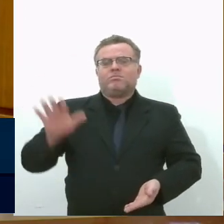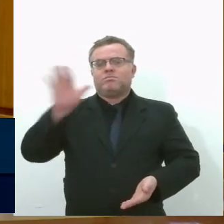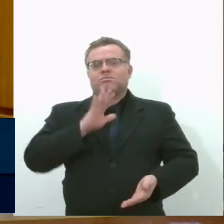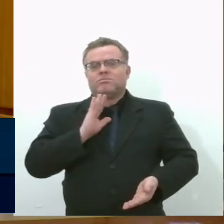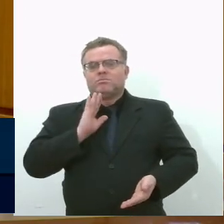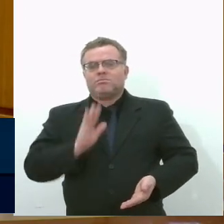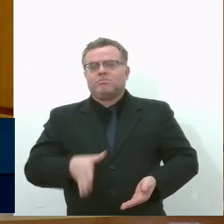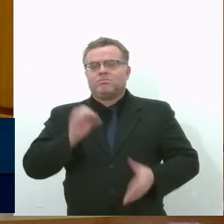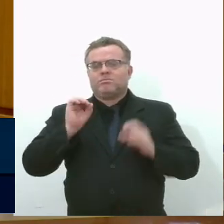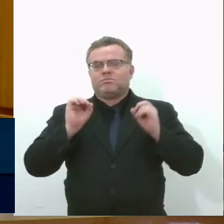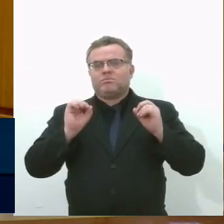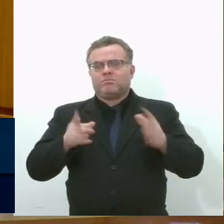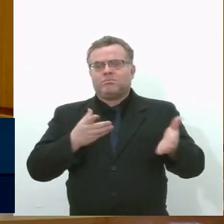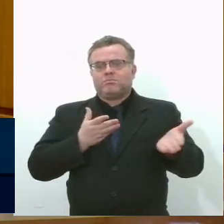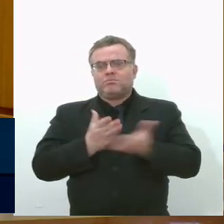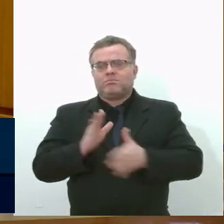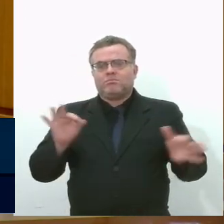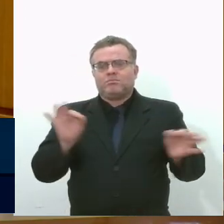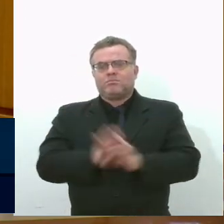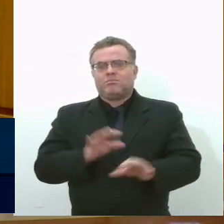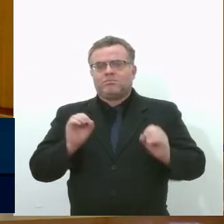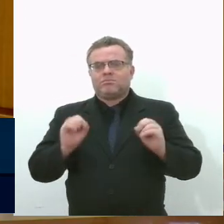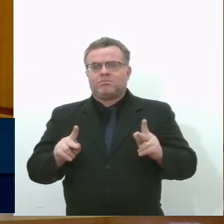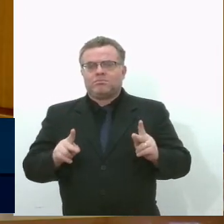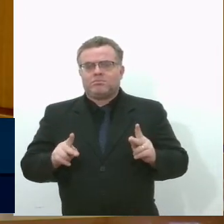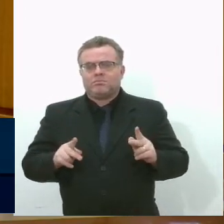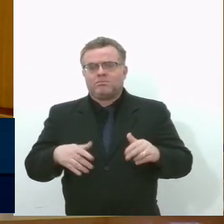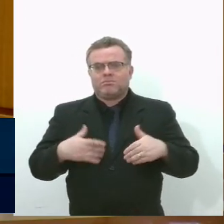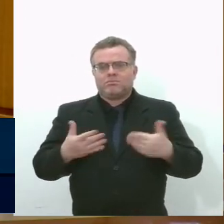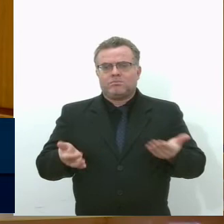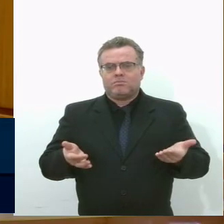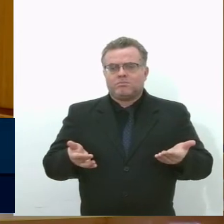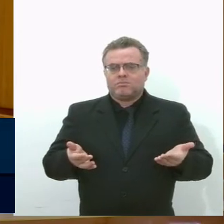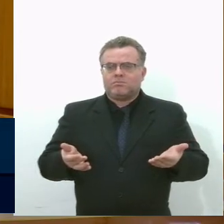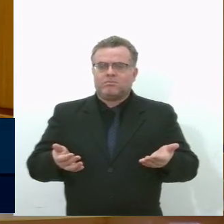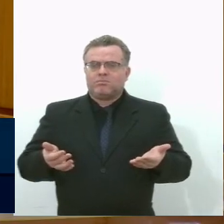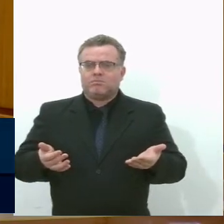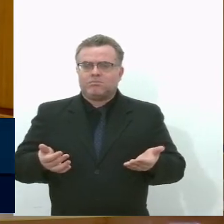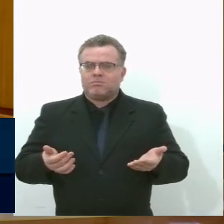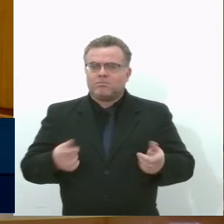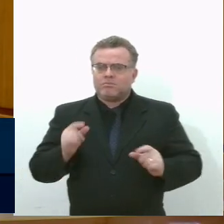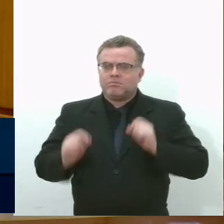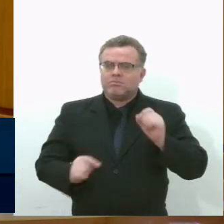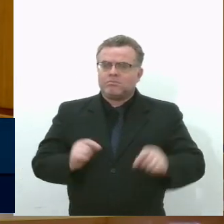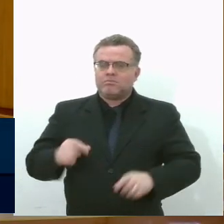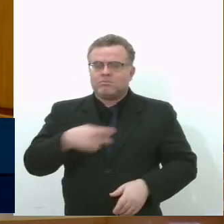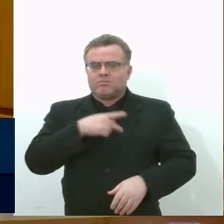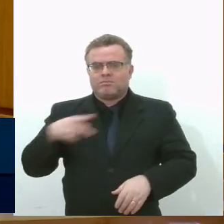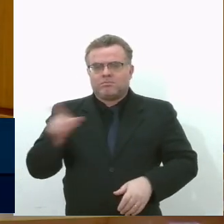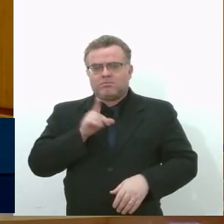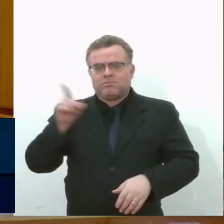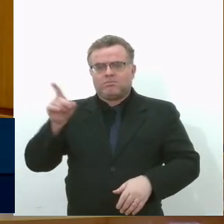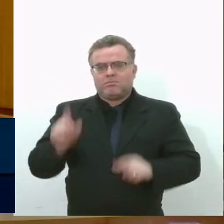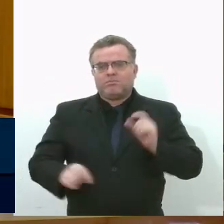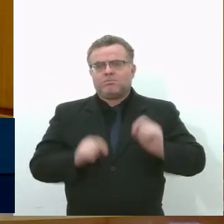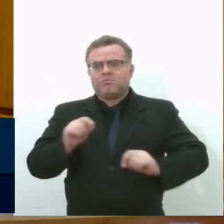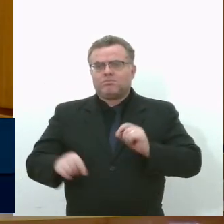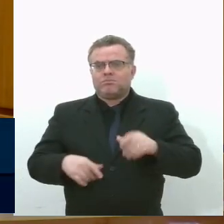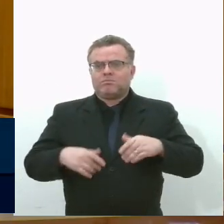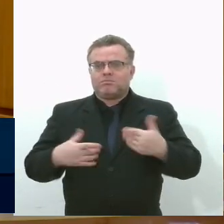As contas do Brasil foram aprovadas com ressalva da presidência da República. Aí a imprensa fala